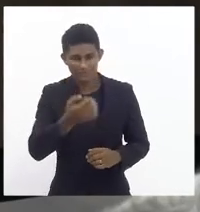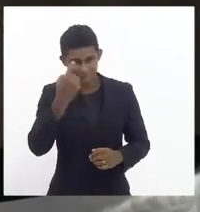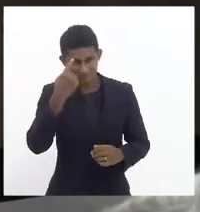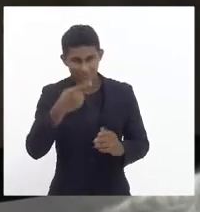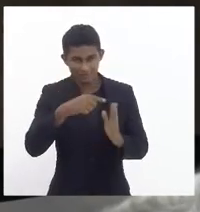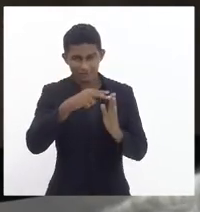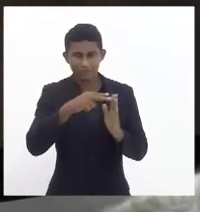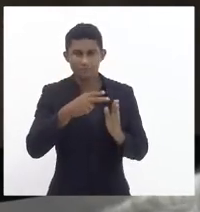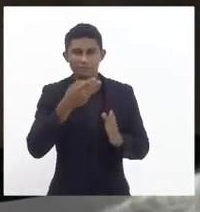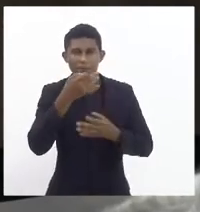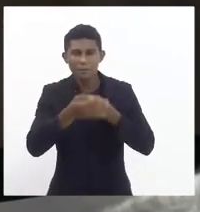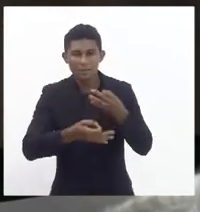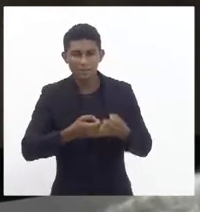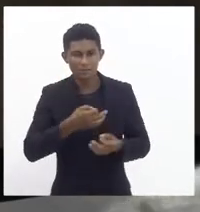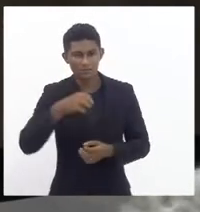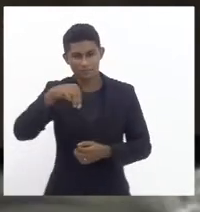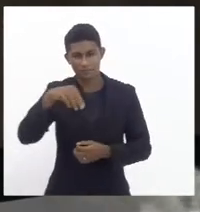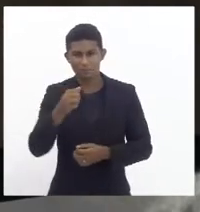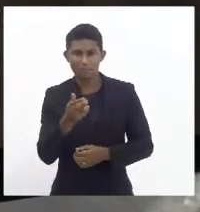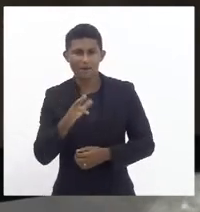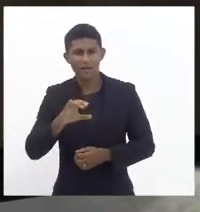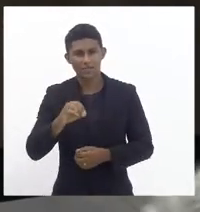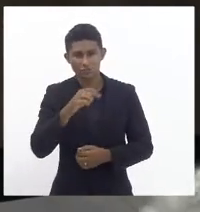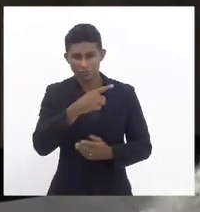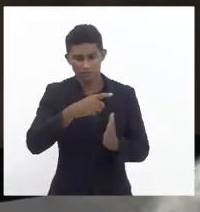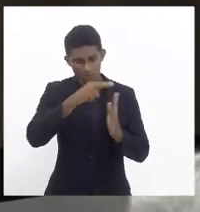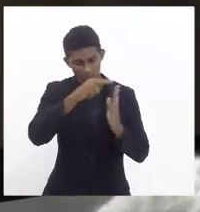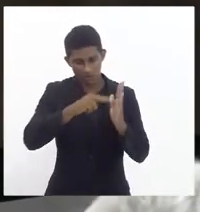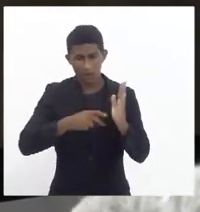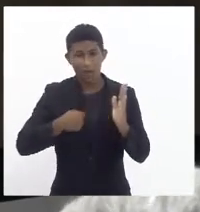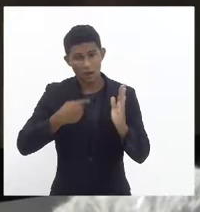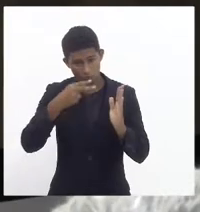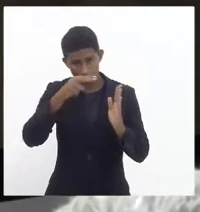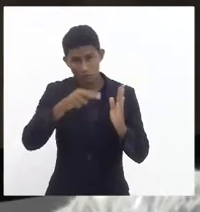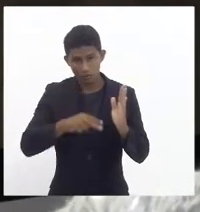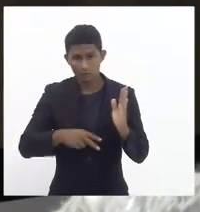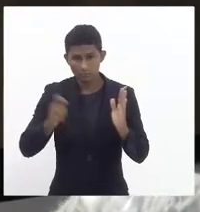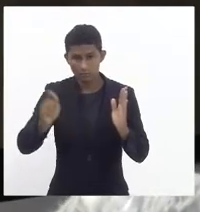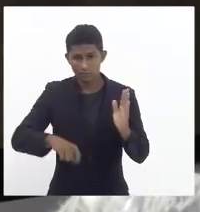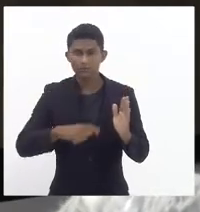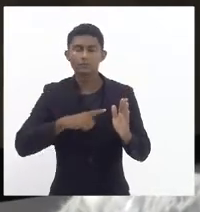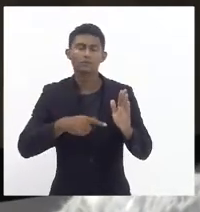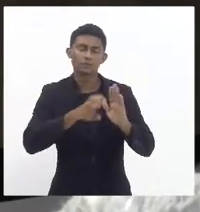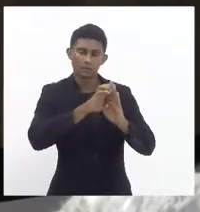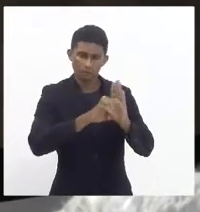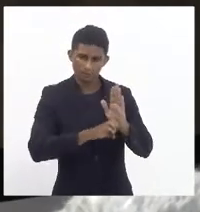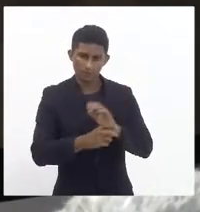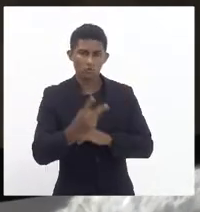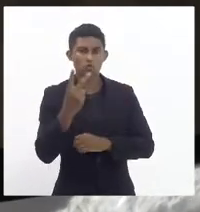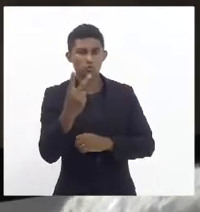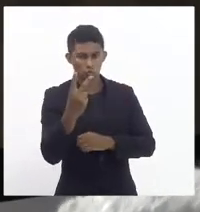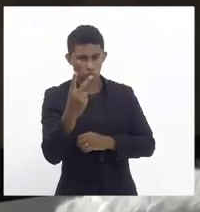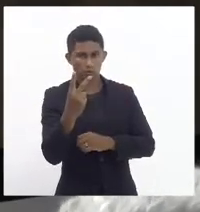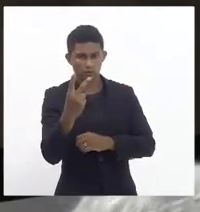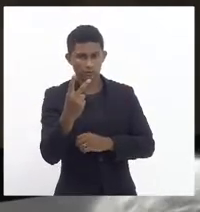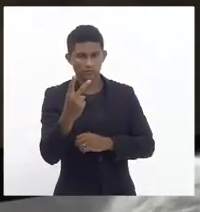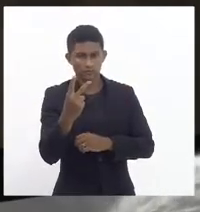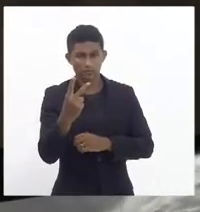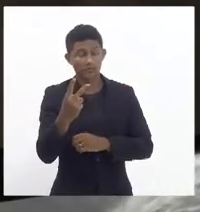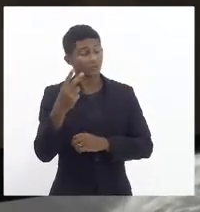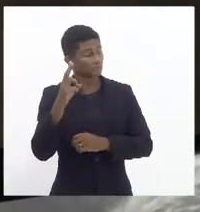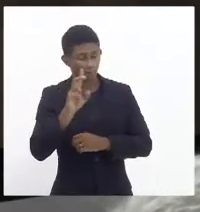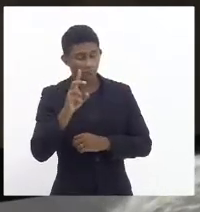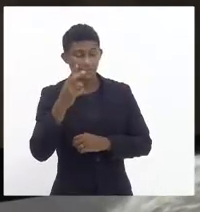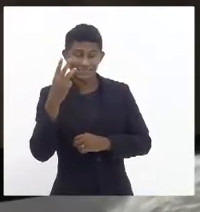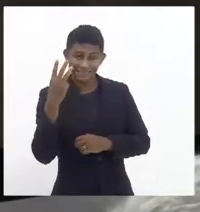sugerido pelo Deputado Márcio Pacheco que tem duas emendas modificativos duas